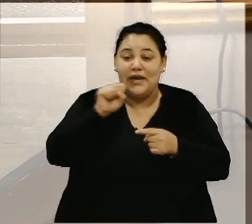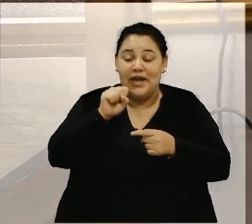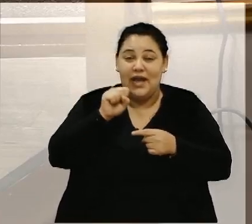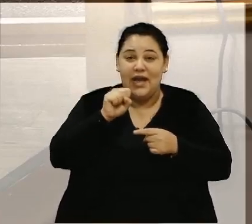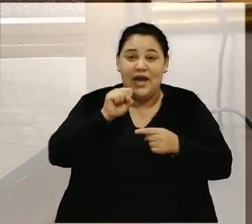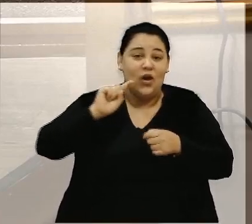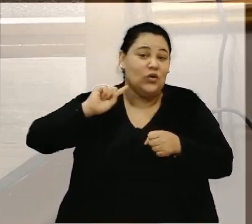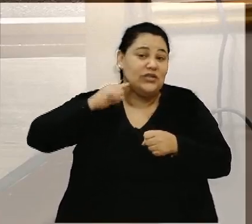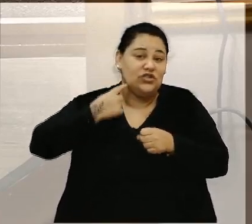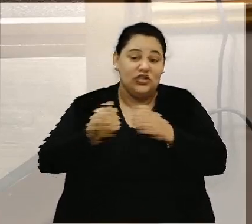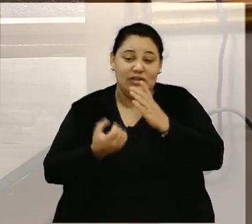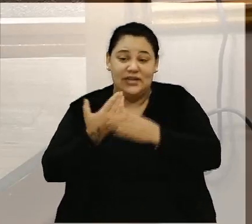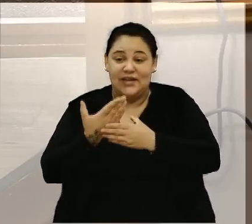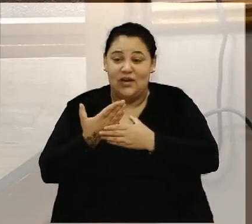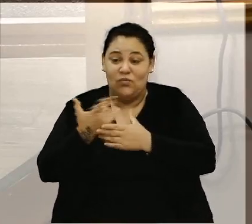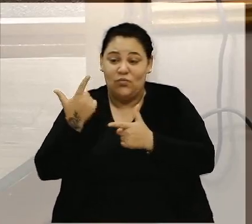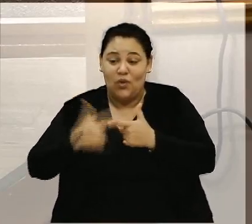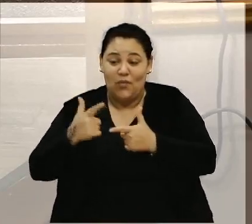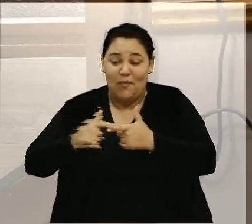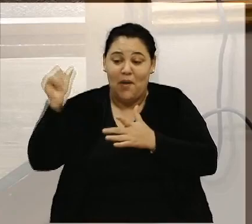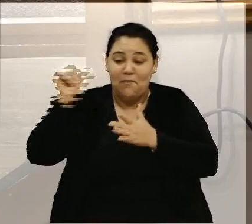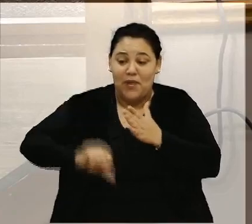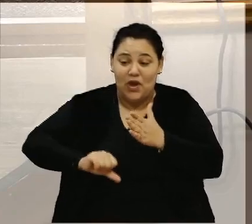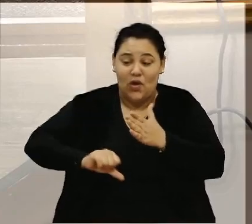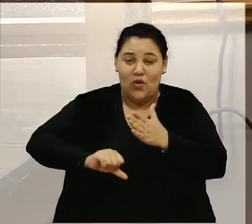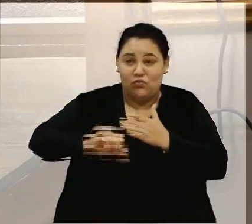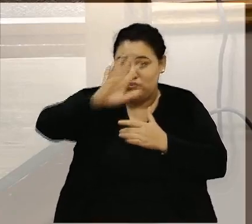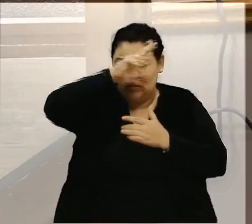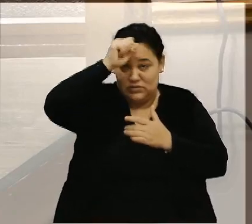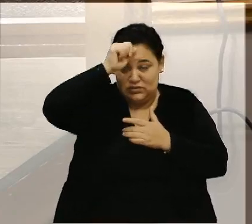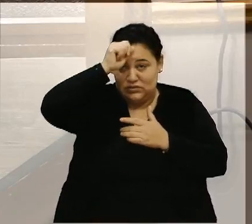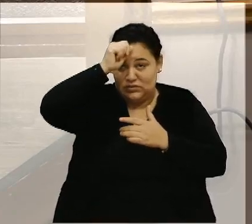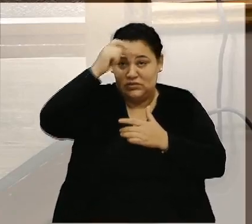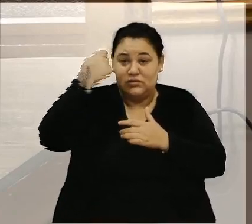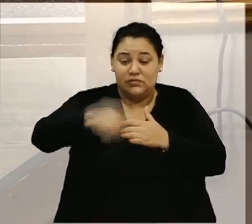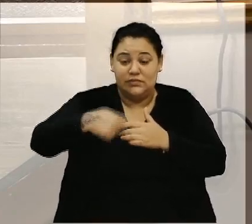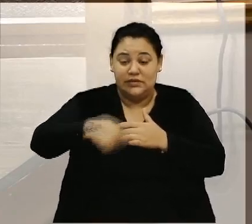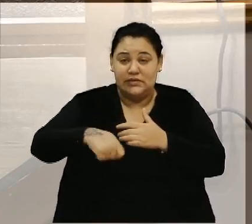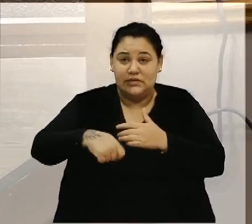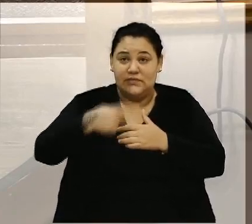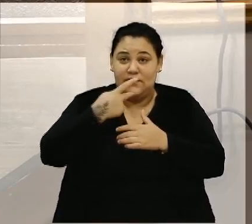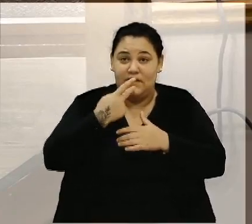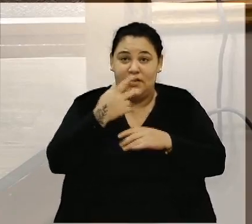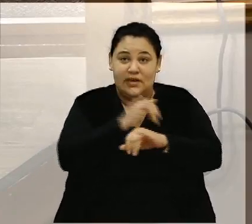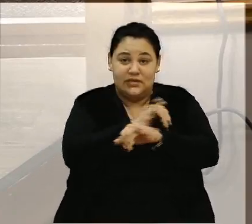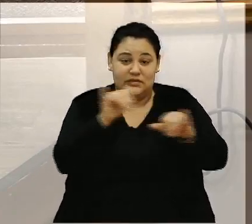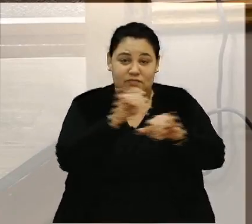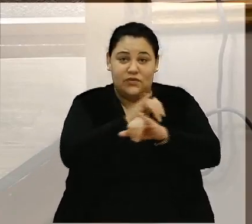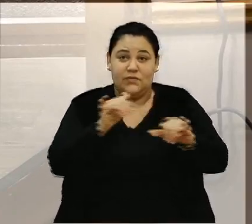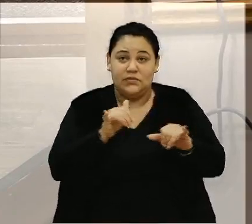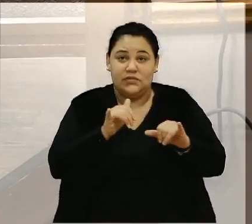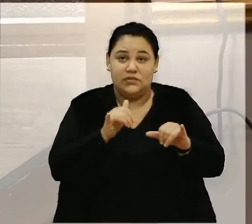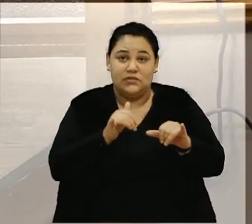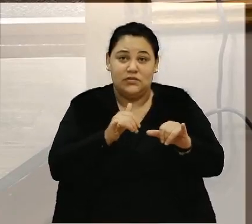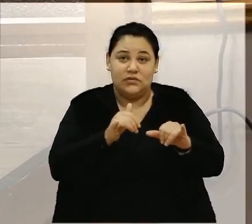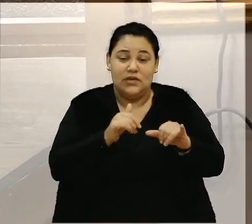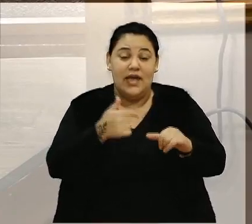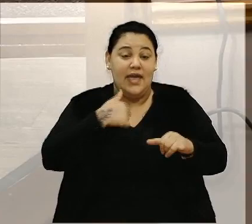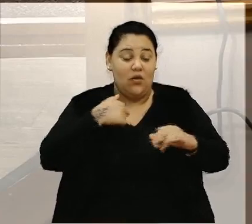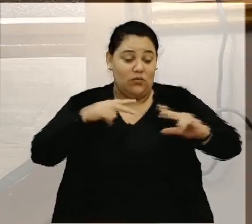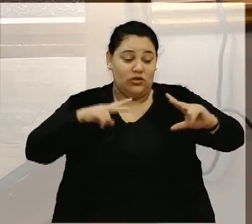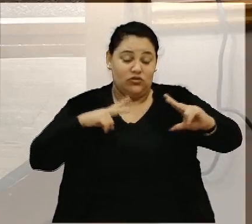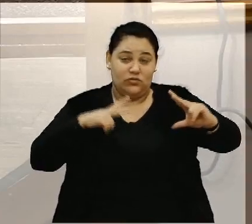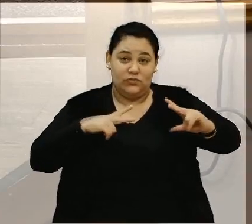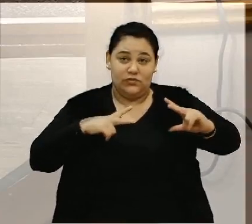uma situação ainda pior para o município. Então, a gente precisa aqui trazer as informações, né? E acho que eu, particularmente, sempre